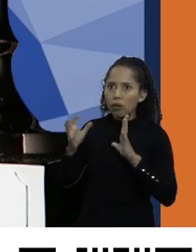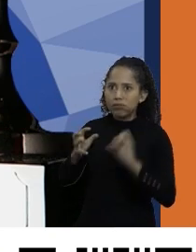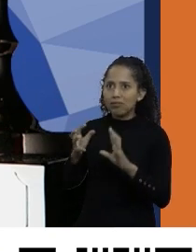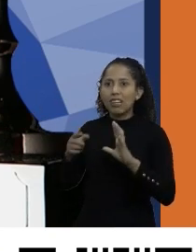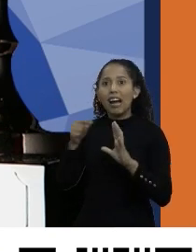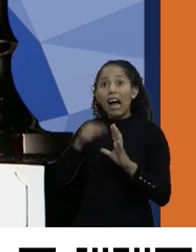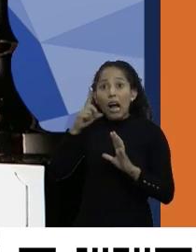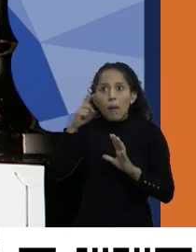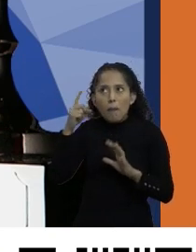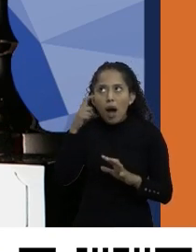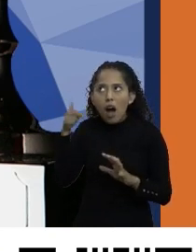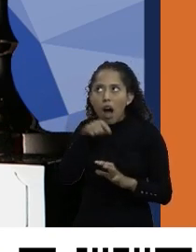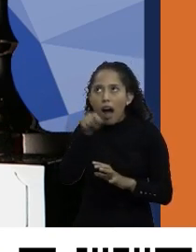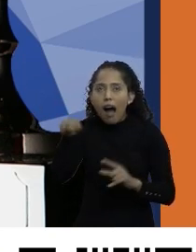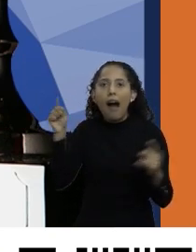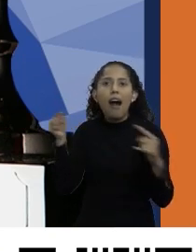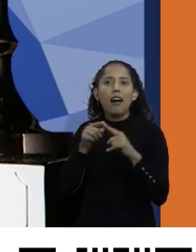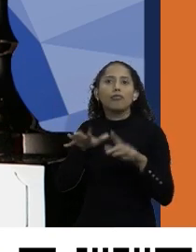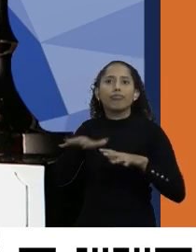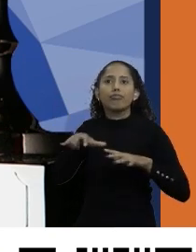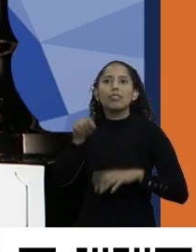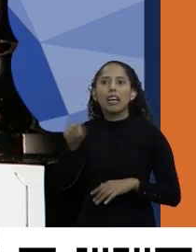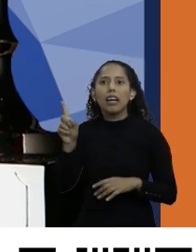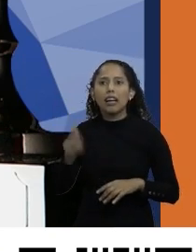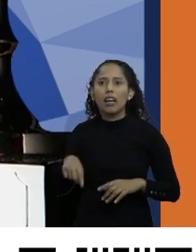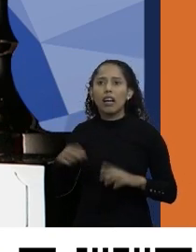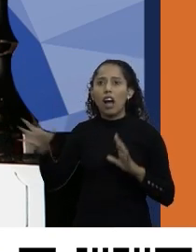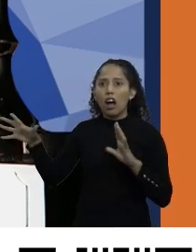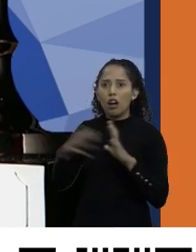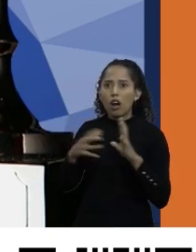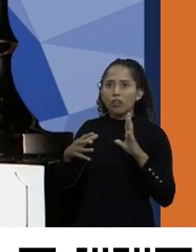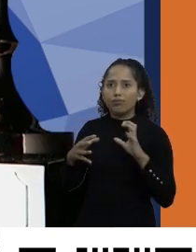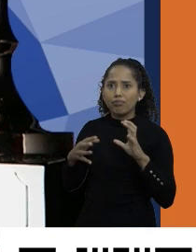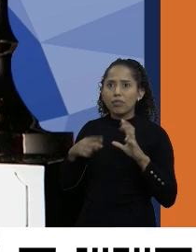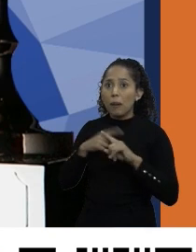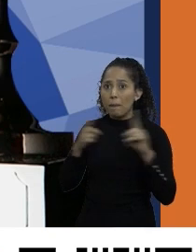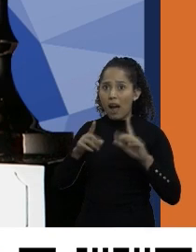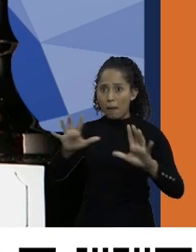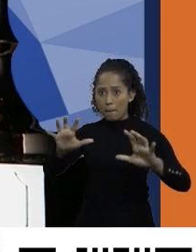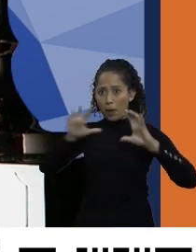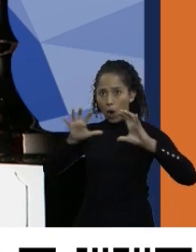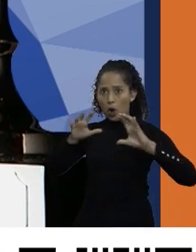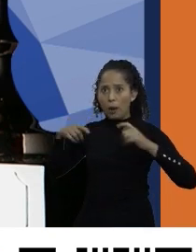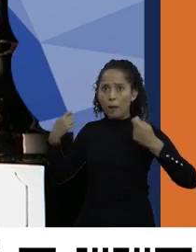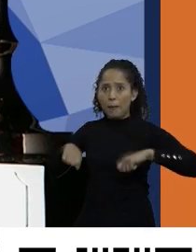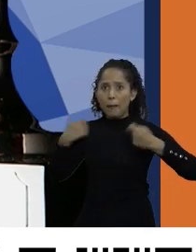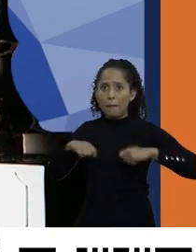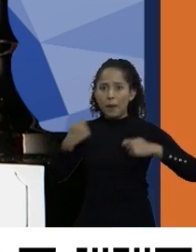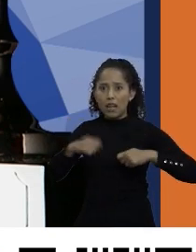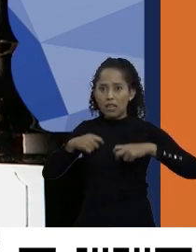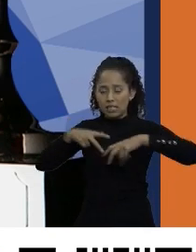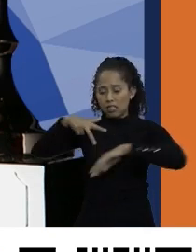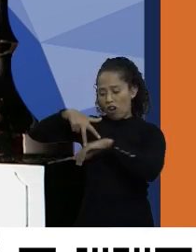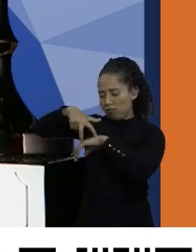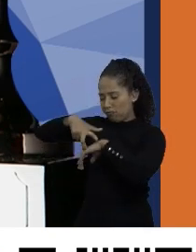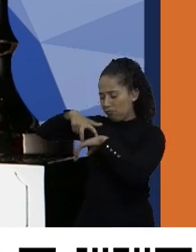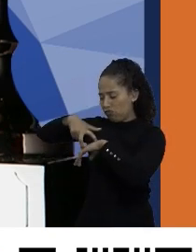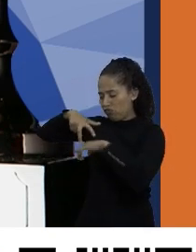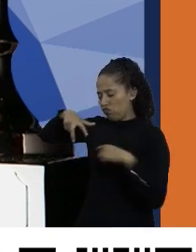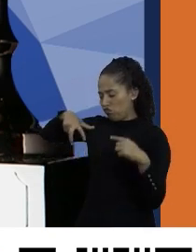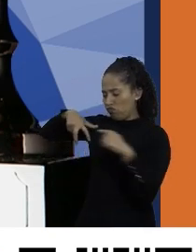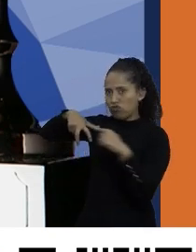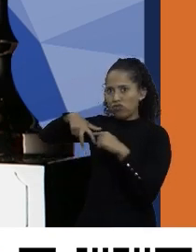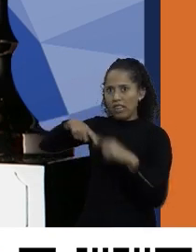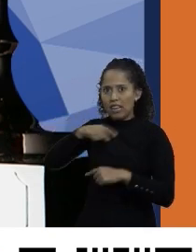E ele dizia assim, para encaixar a mão na bola é barulho, mas para fazer recepção boa, precisa da base boa. Gente,